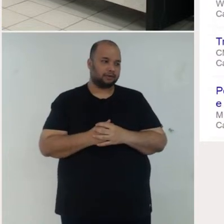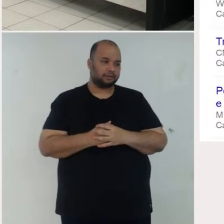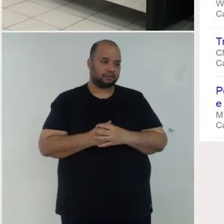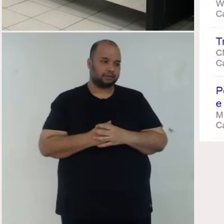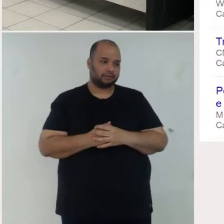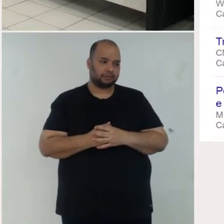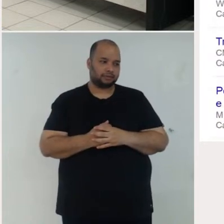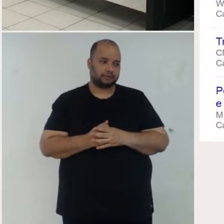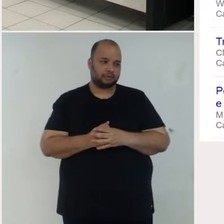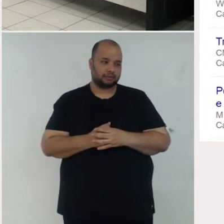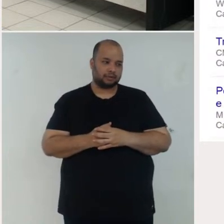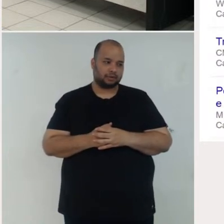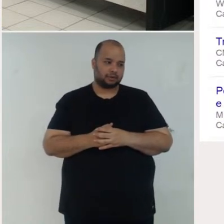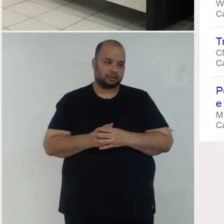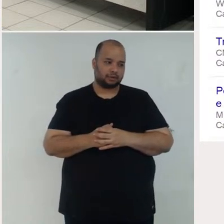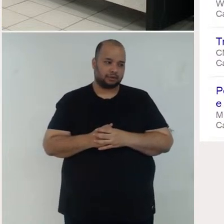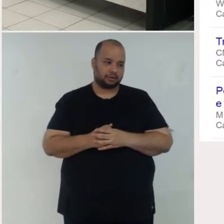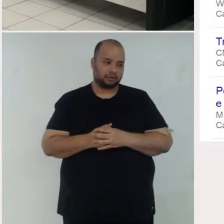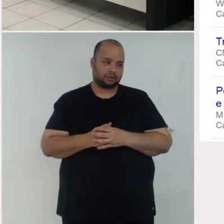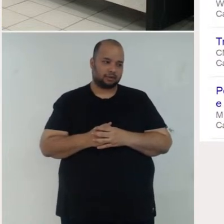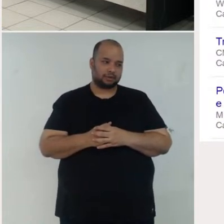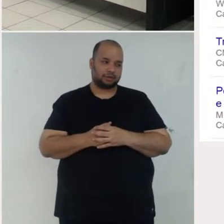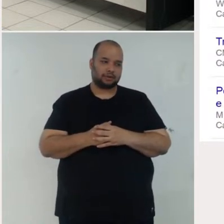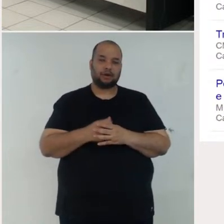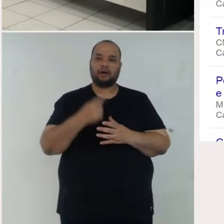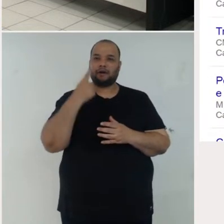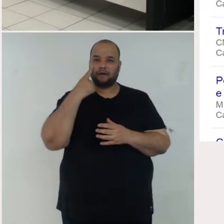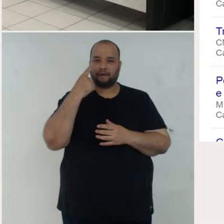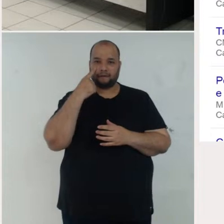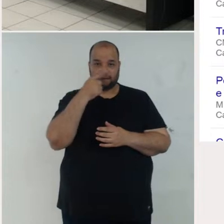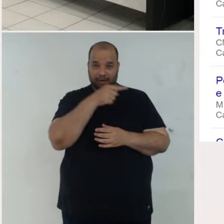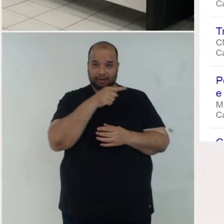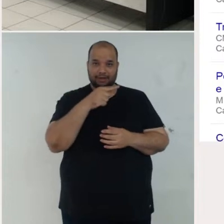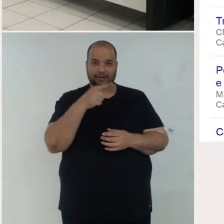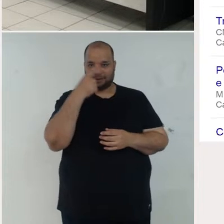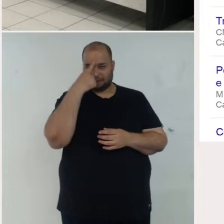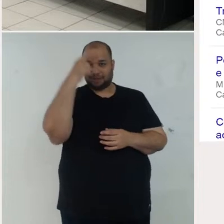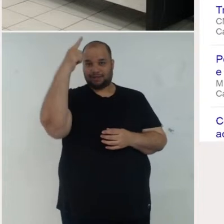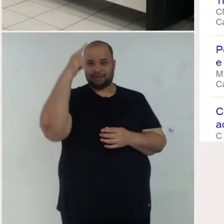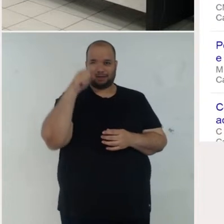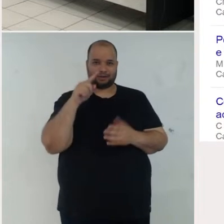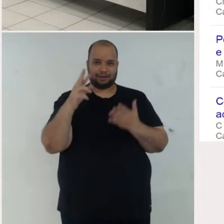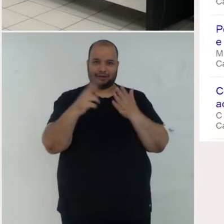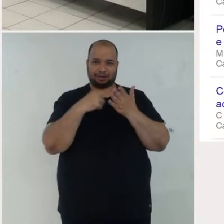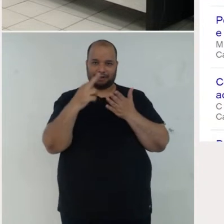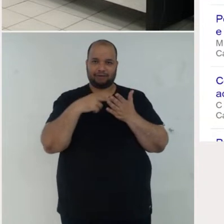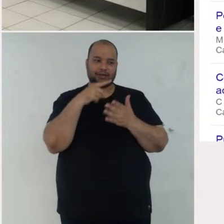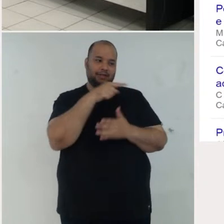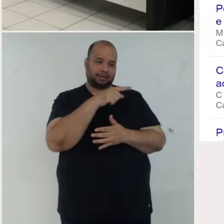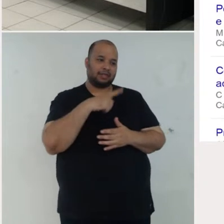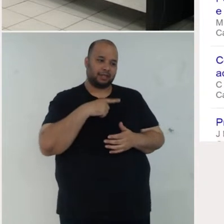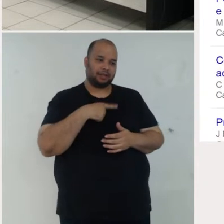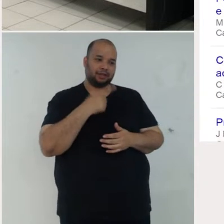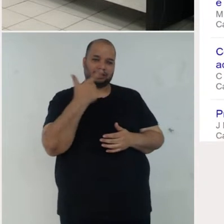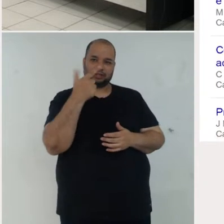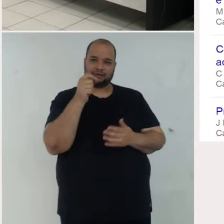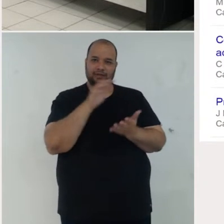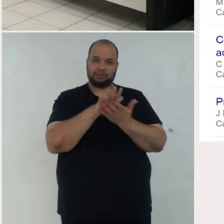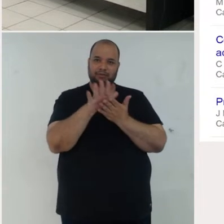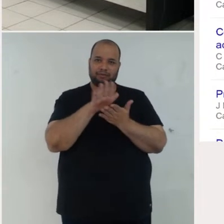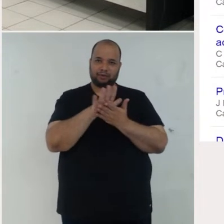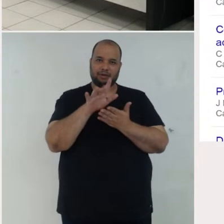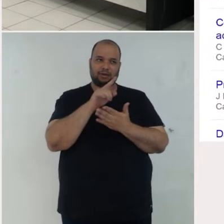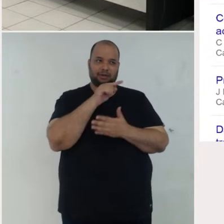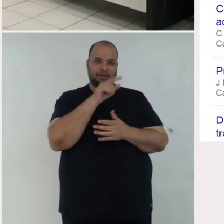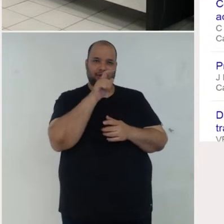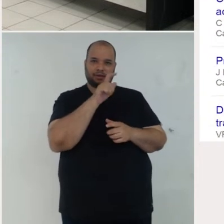Veja, felizmente também. O idealizador da revista está nos top 20. E a